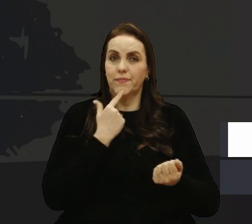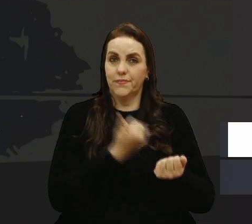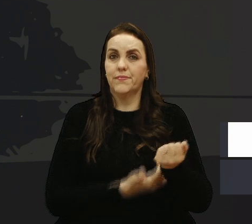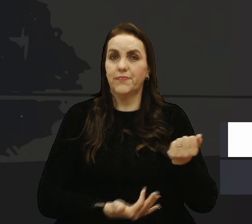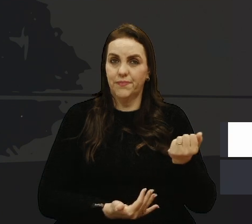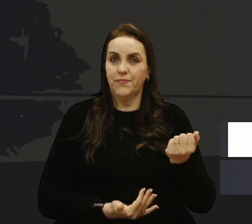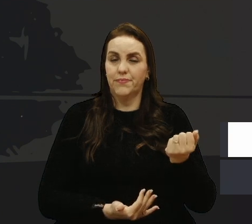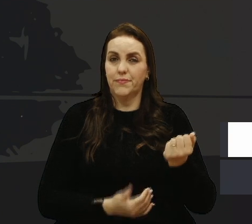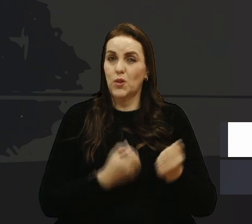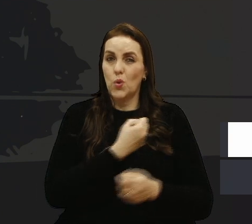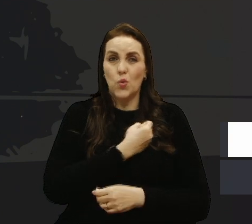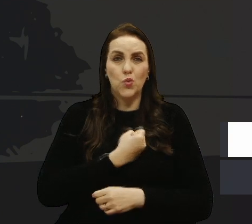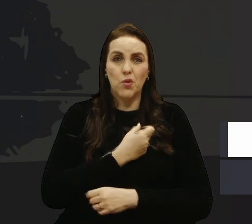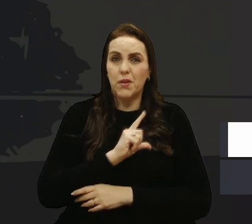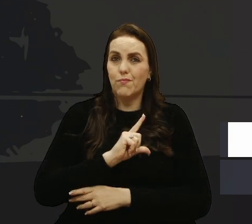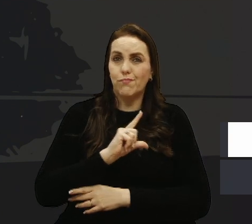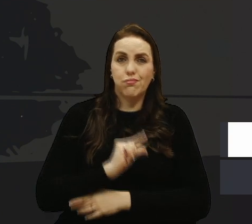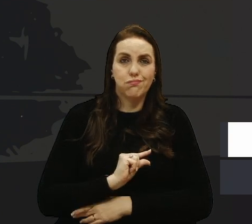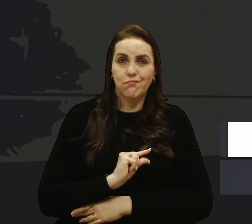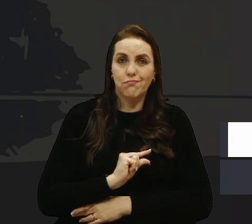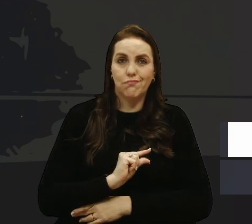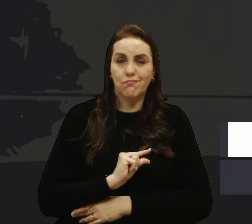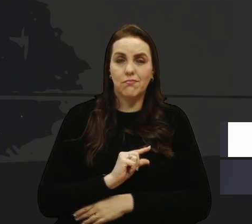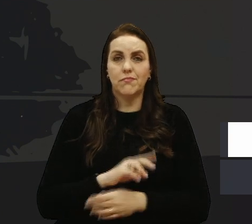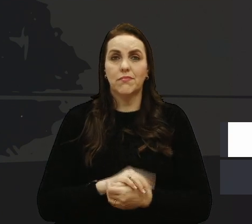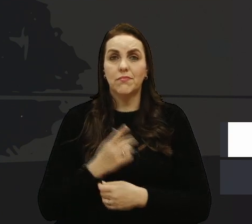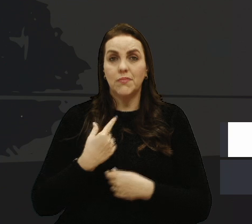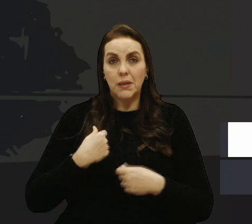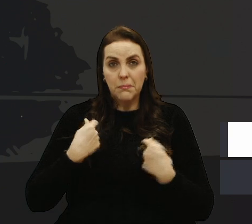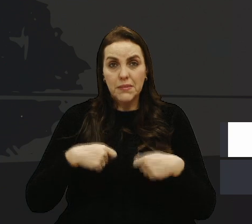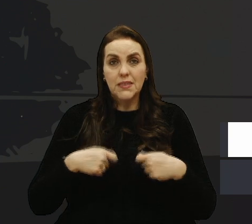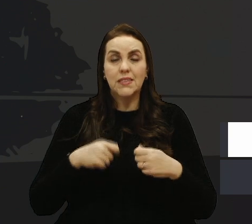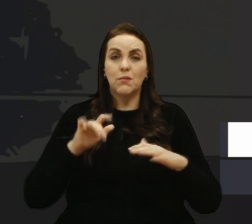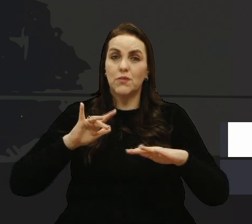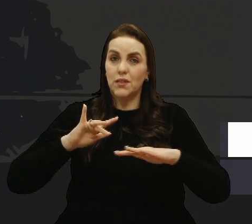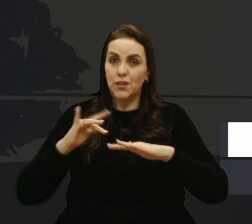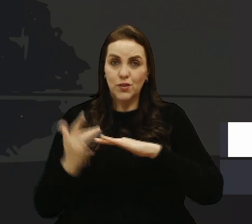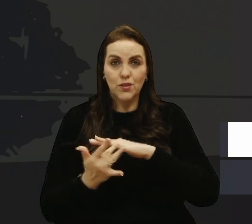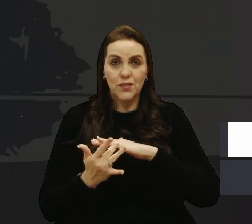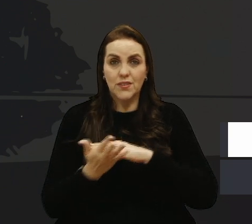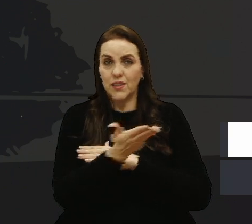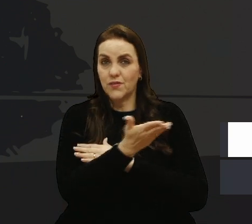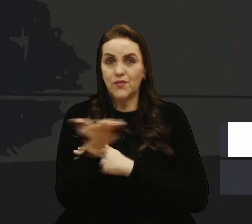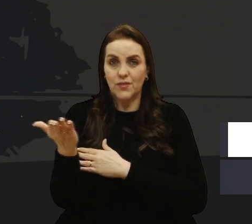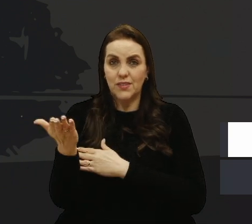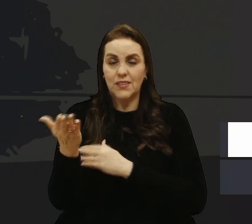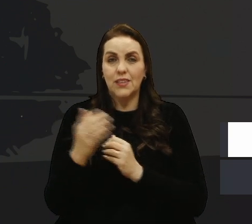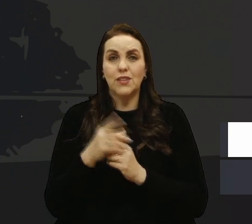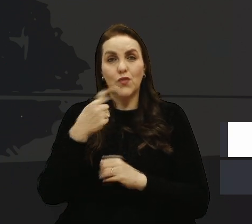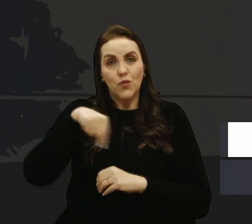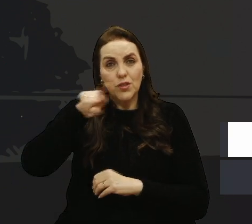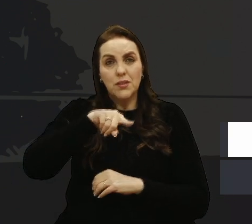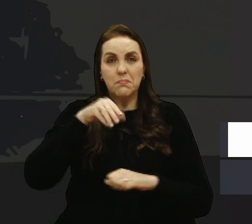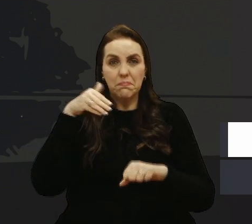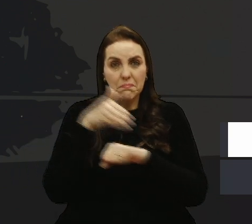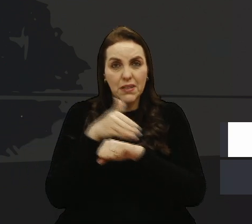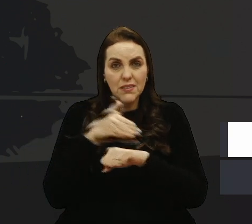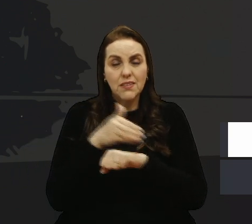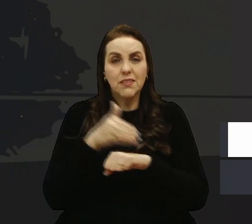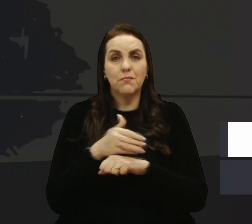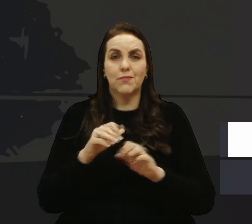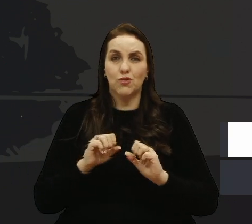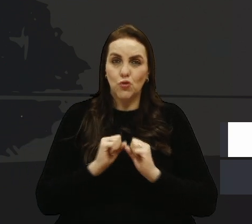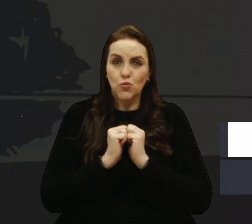extremamente baixo, vereadores. Nós precisamos das redes sociais de vocês, que vocês participem conosco, que